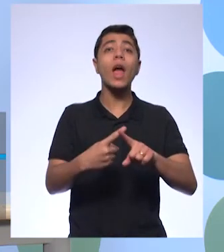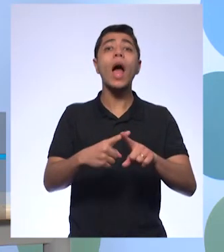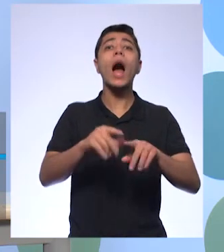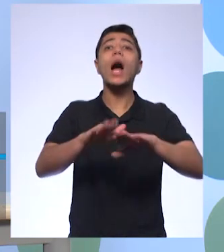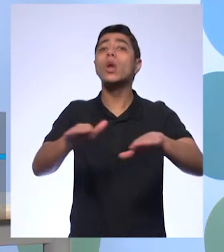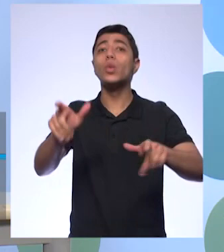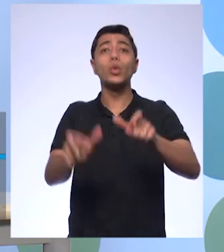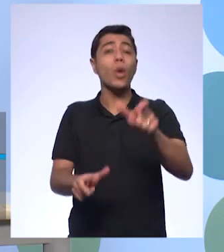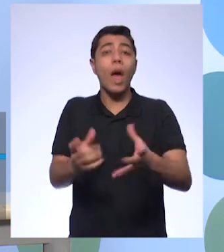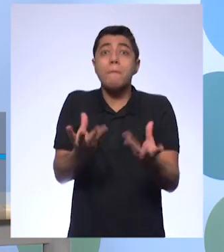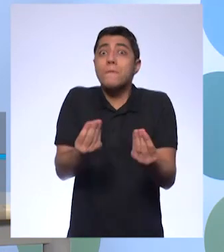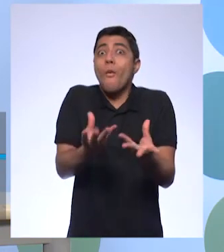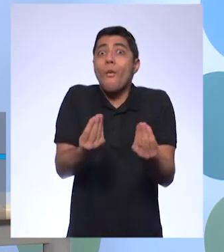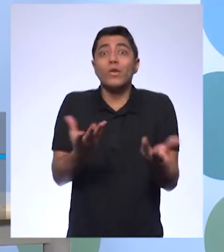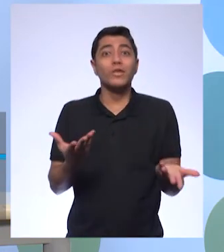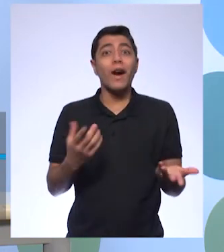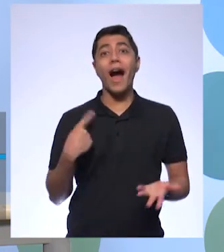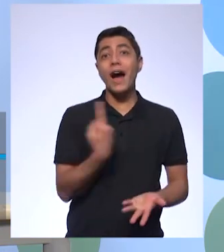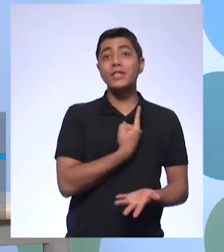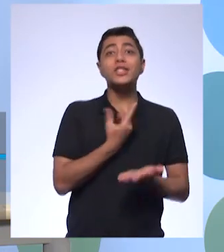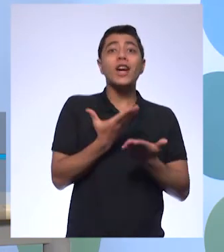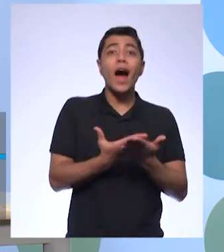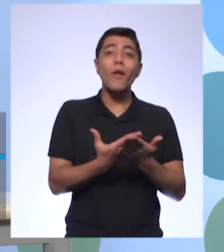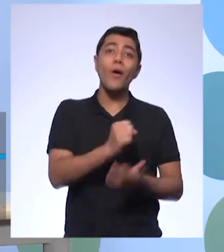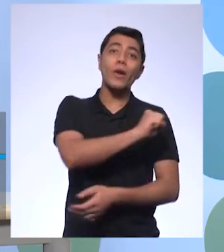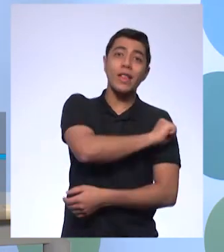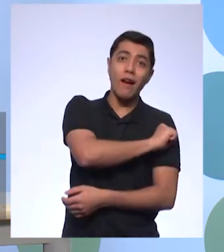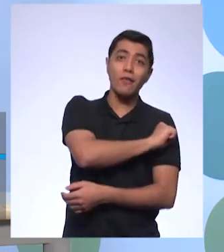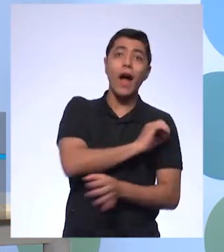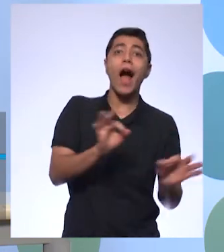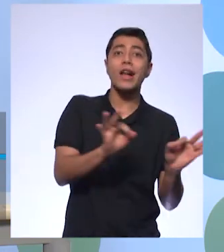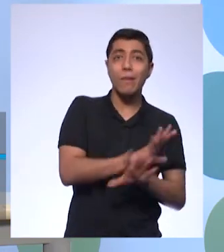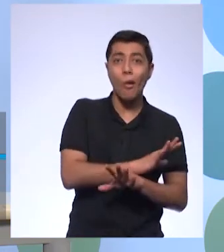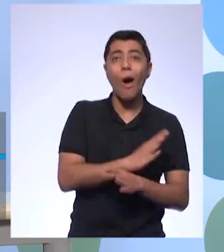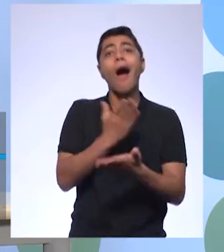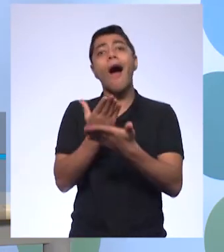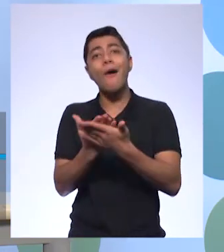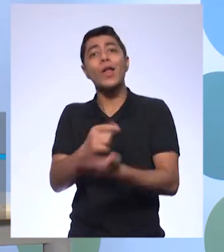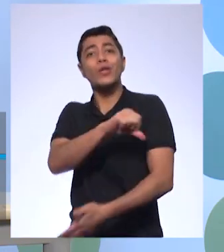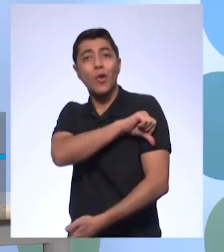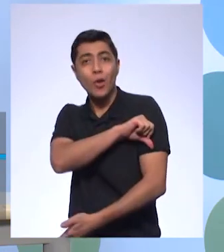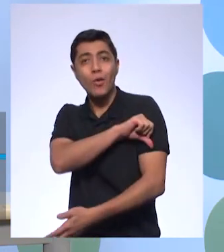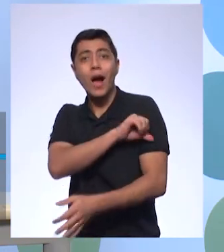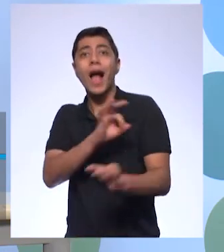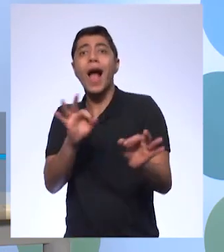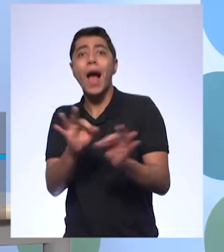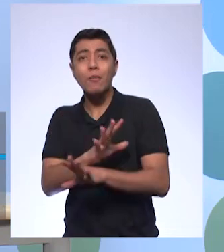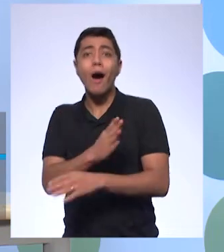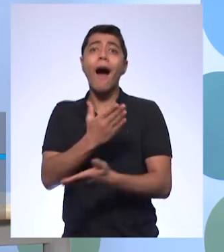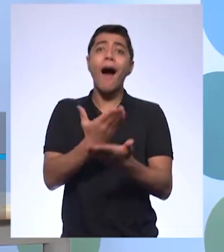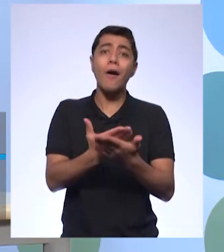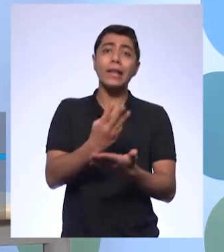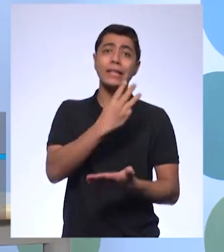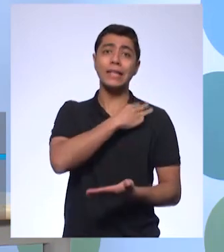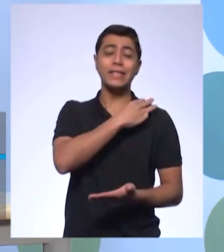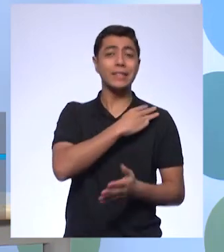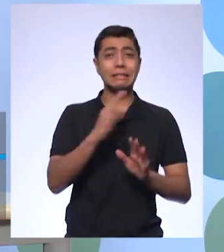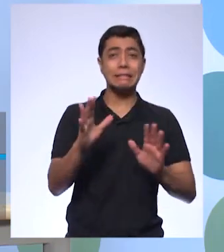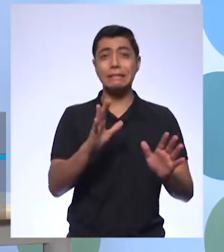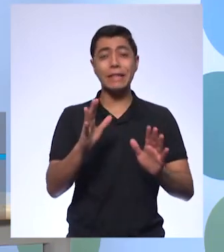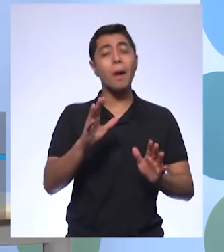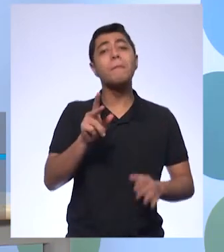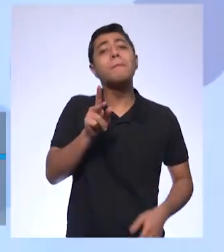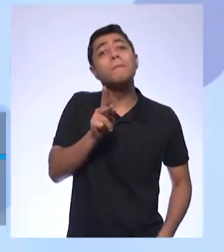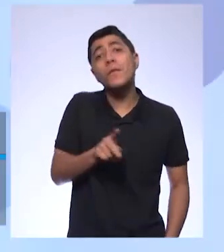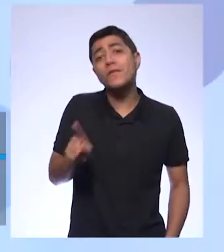não é verdade? Uma hora nós estamos no oitavo, outra hora estamos no nono, outra hora estamos no terceiro. Isso acontece, viu? É coisa de professor. É